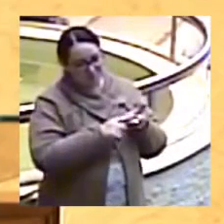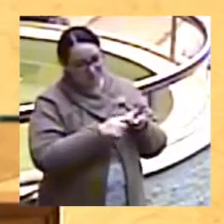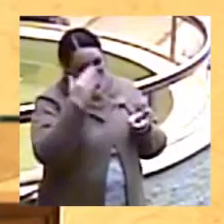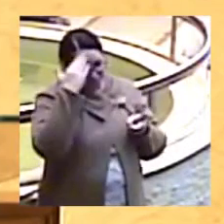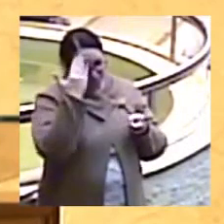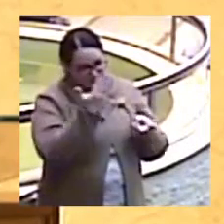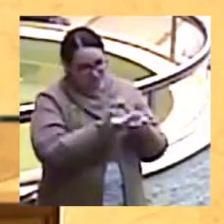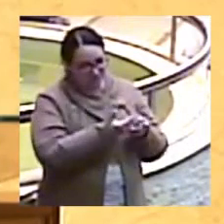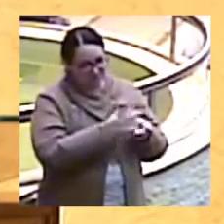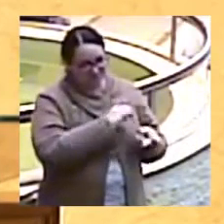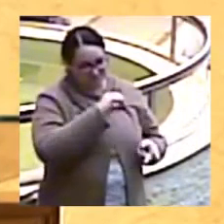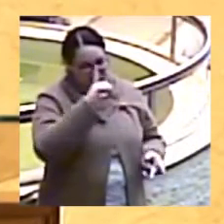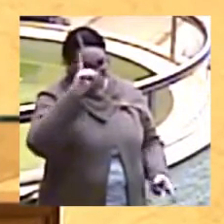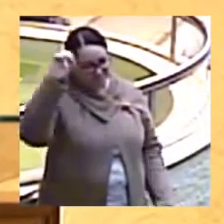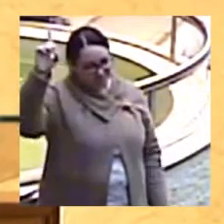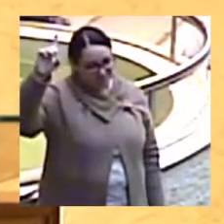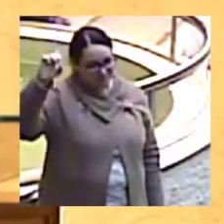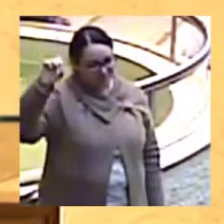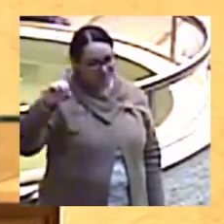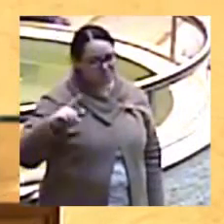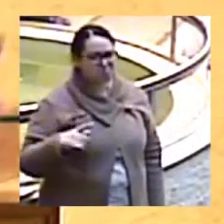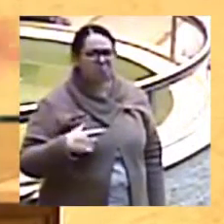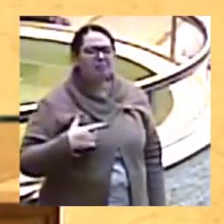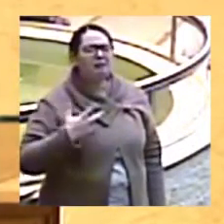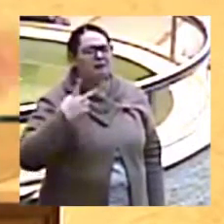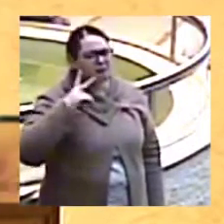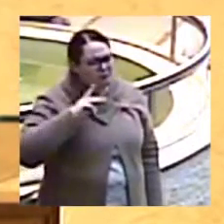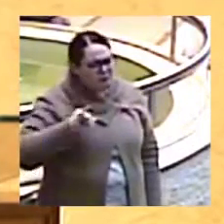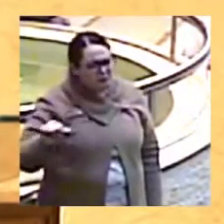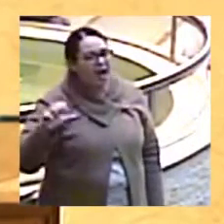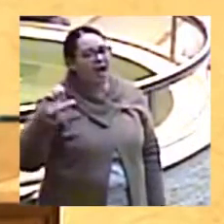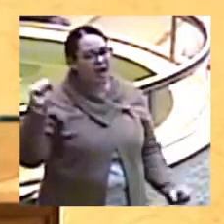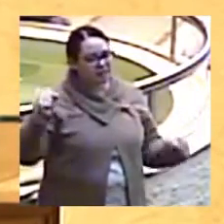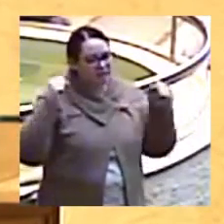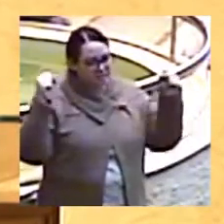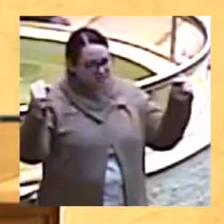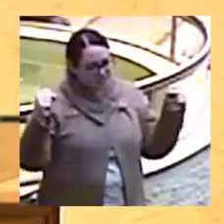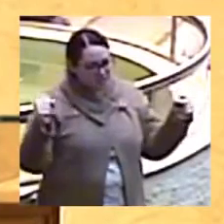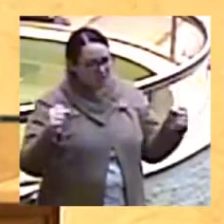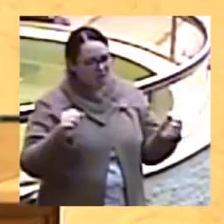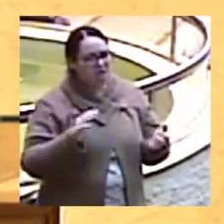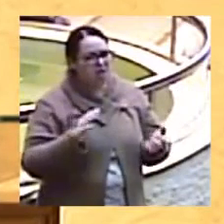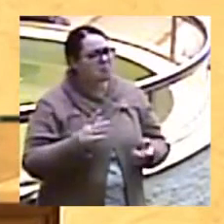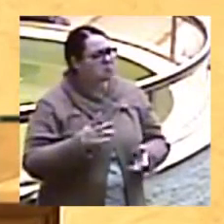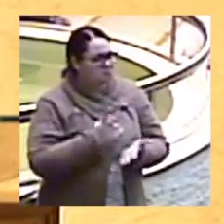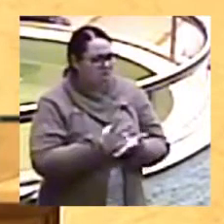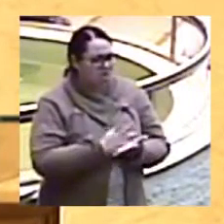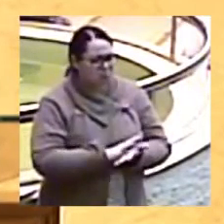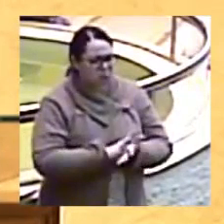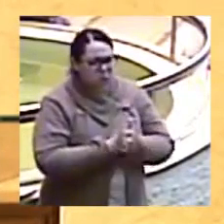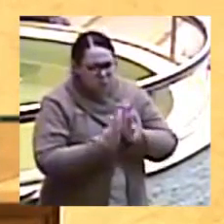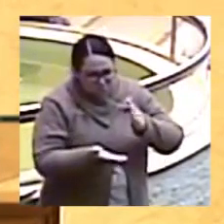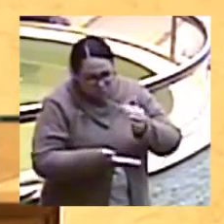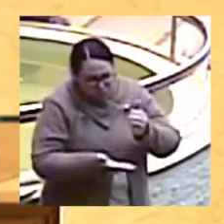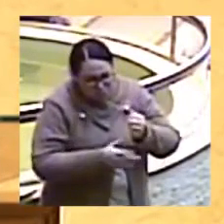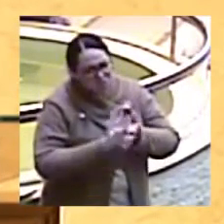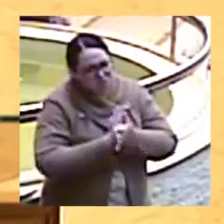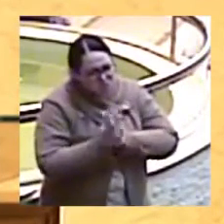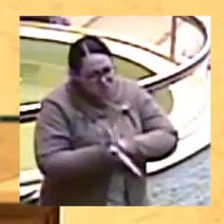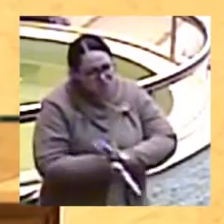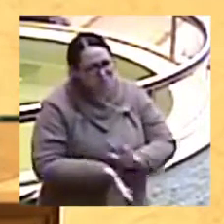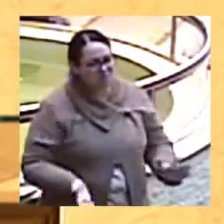porque, ele, há de vencer, mesmo diante, dos fundamentos, destruídos, a segunda tese, de Davi, é o